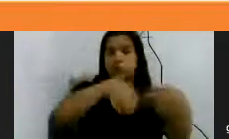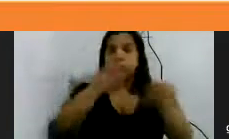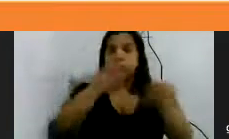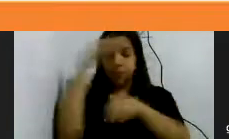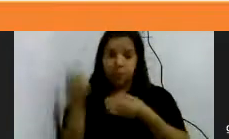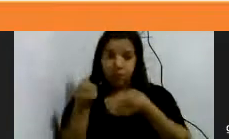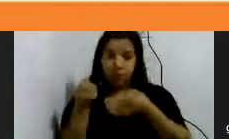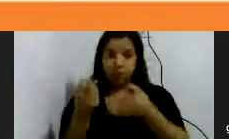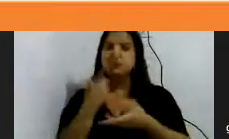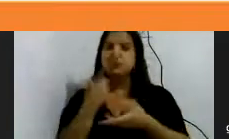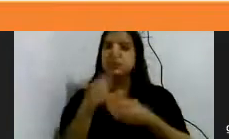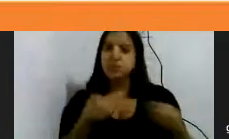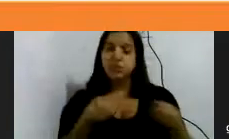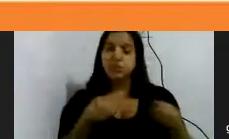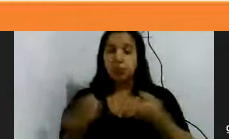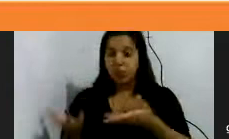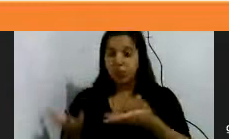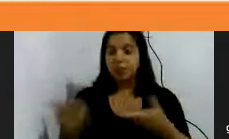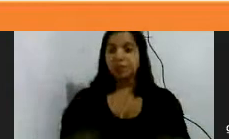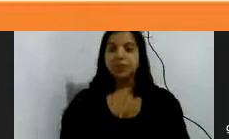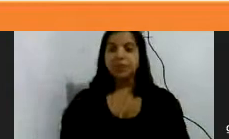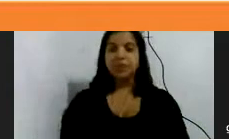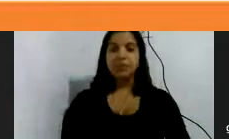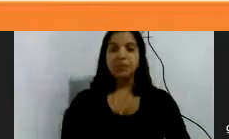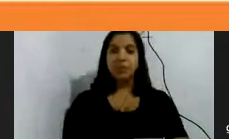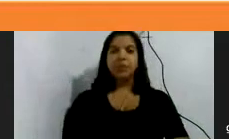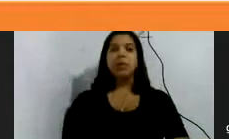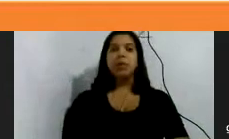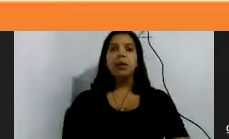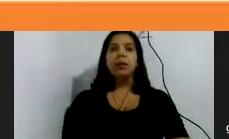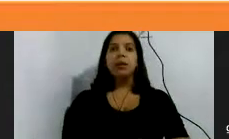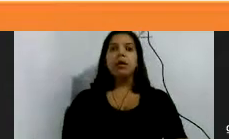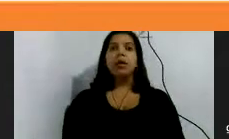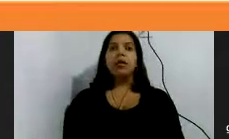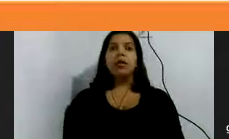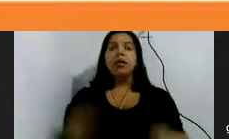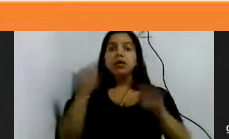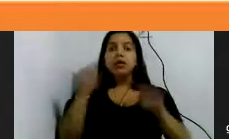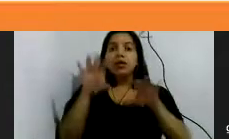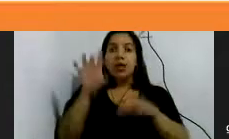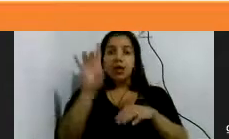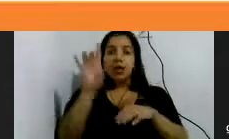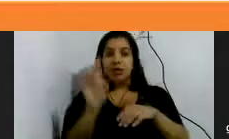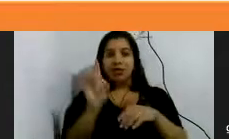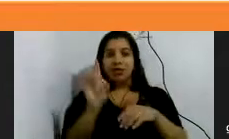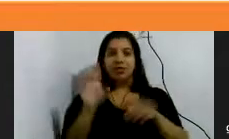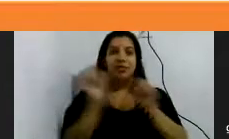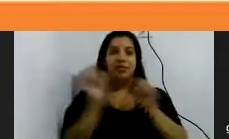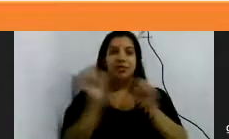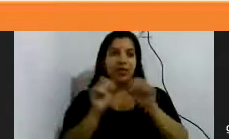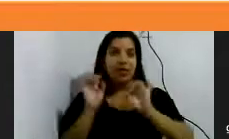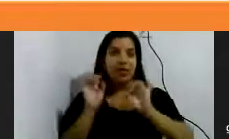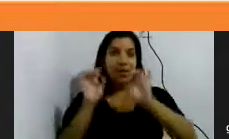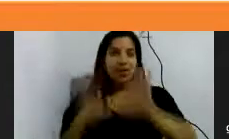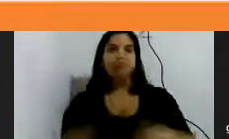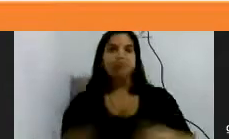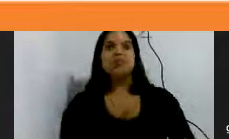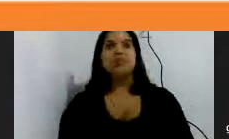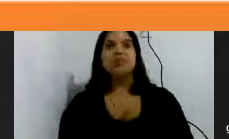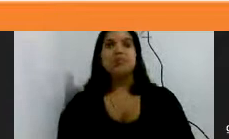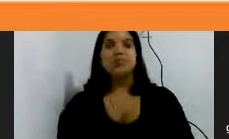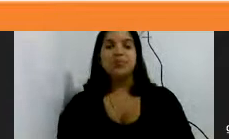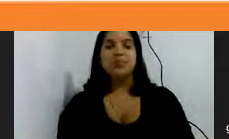de sangue. Então, é somente o antígeno D que a gente faz na rotina laboratorial. Claro, se a